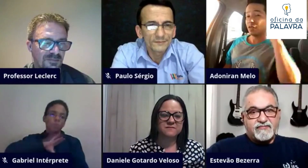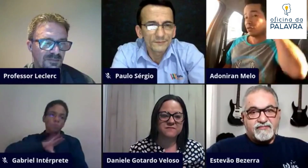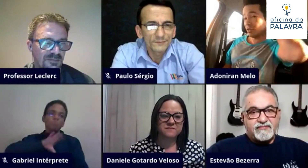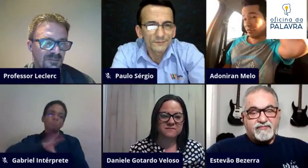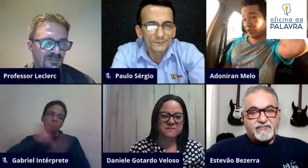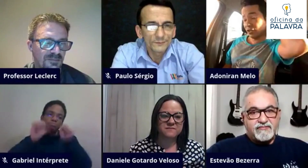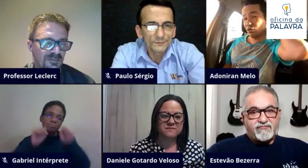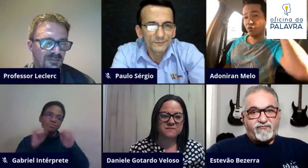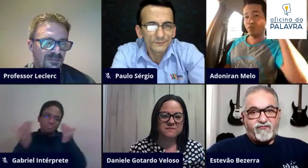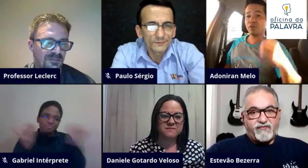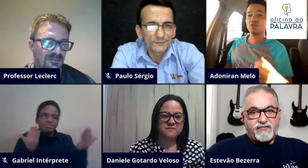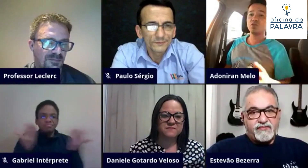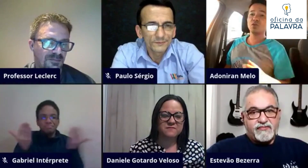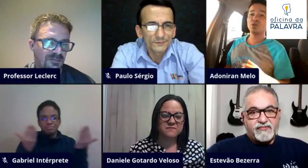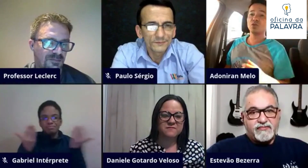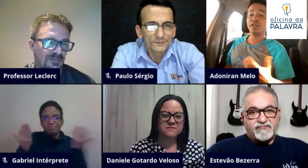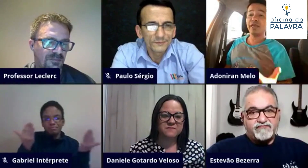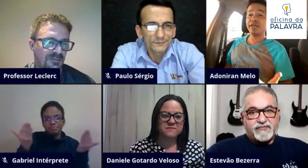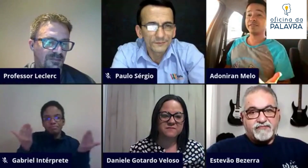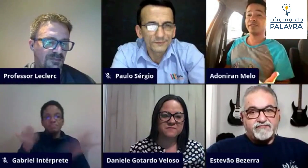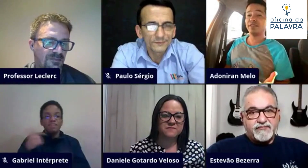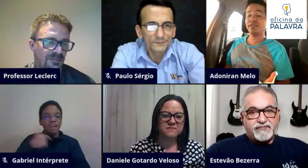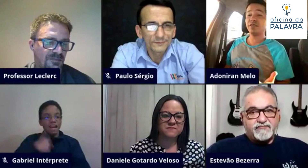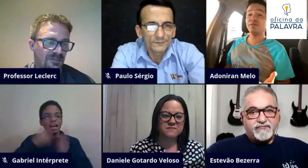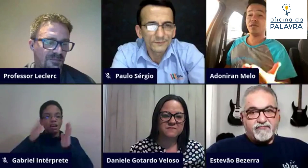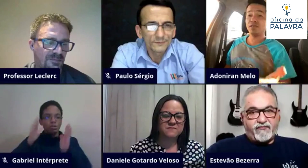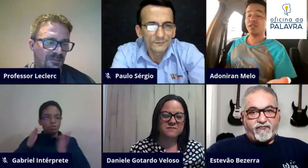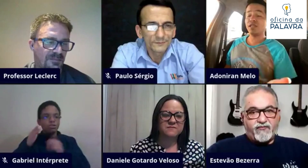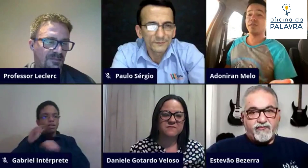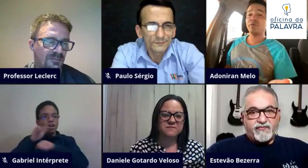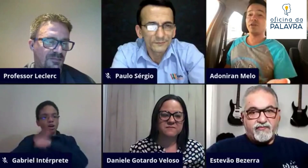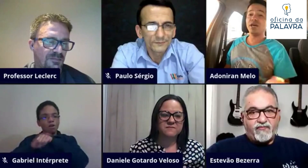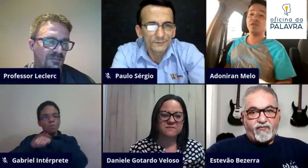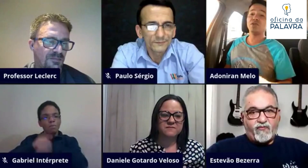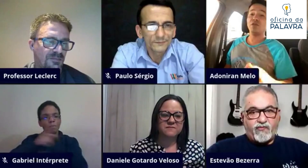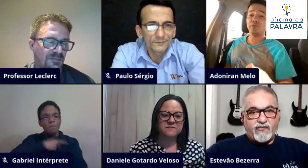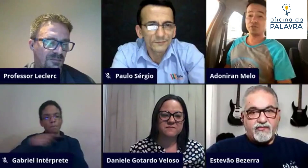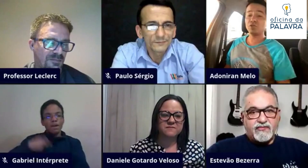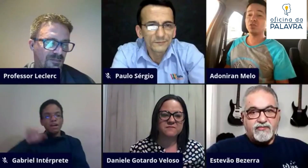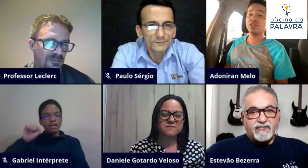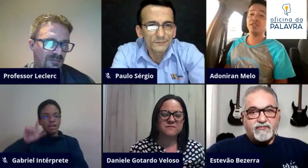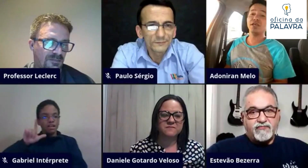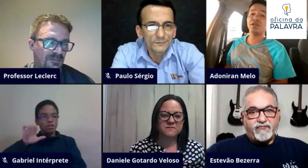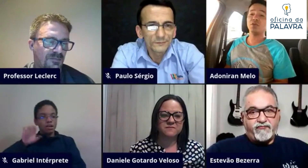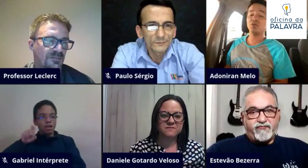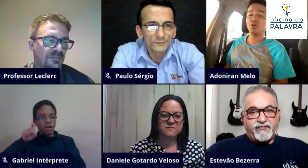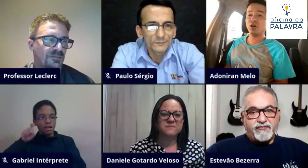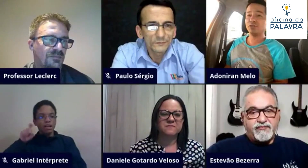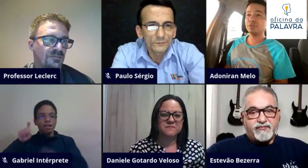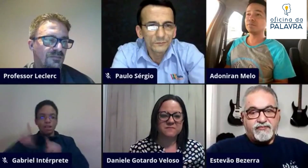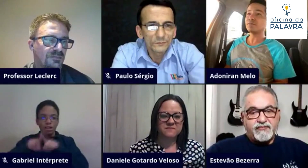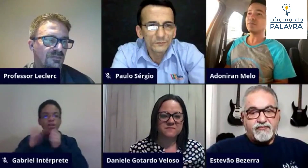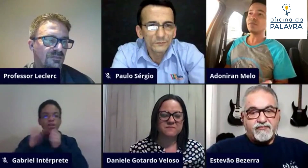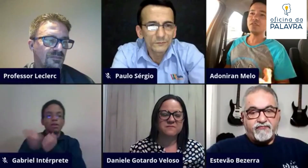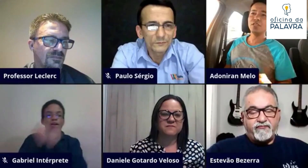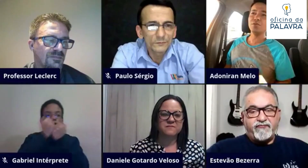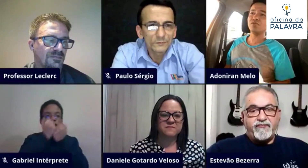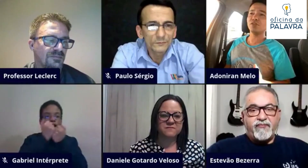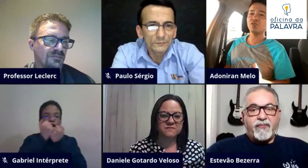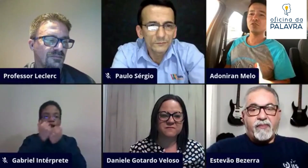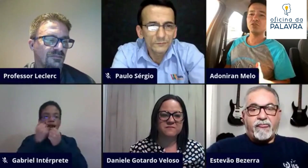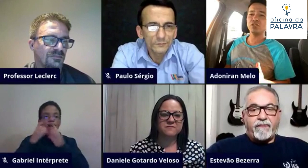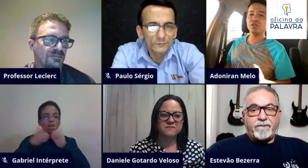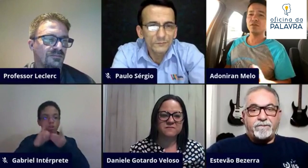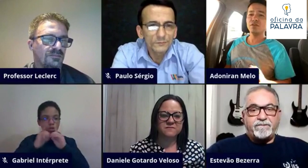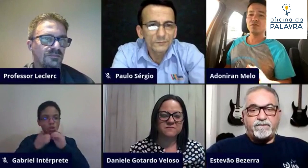comparar. Eu estava falando com o pastor Alex, que também tem apoiado, e é um pastor que está ligado ao DOT. Ele